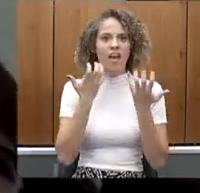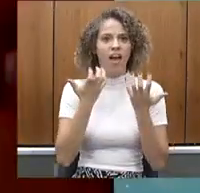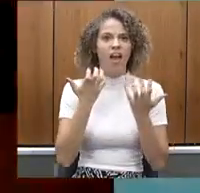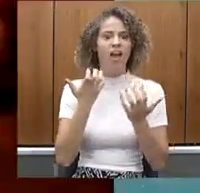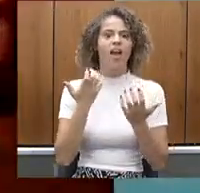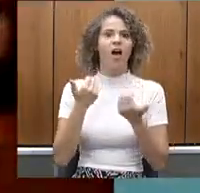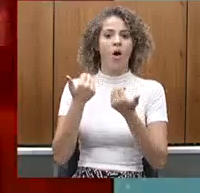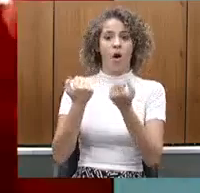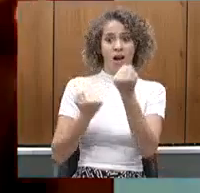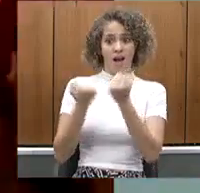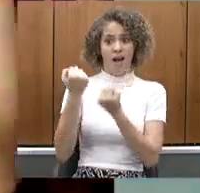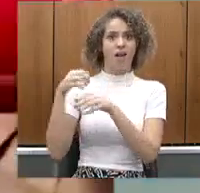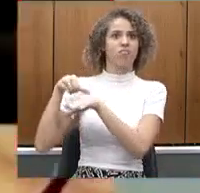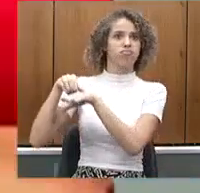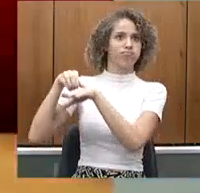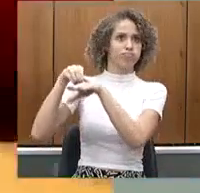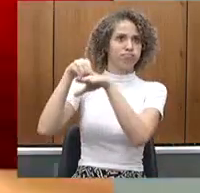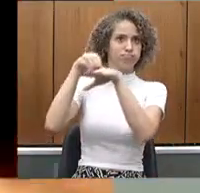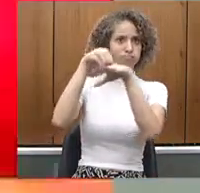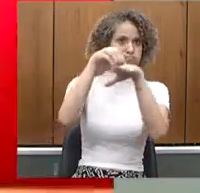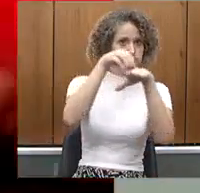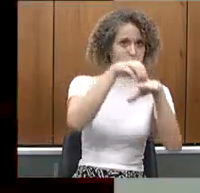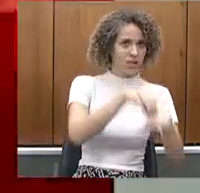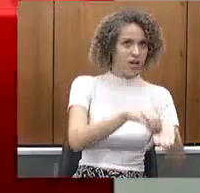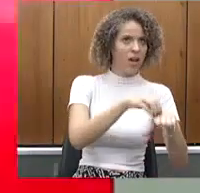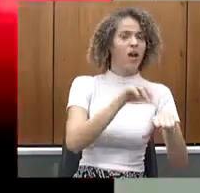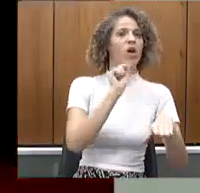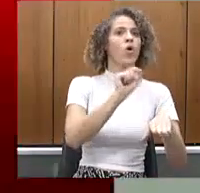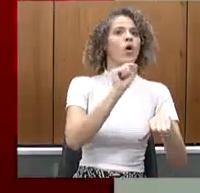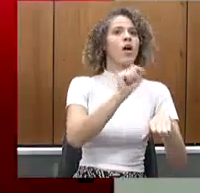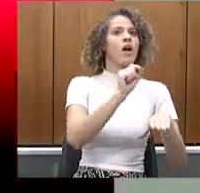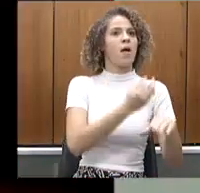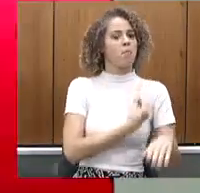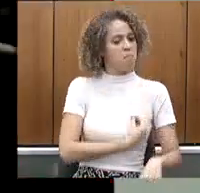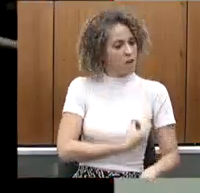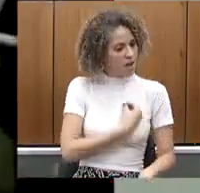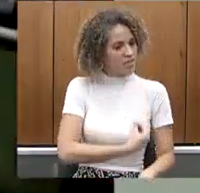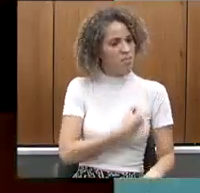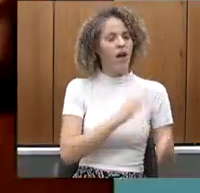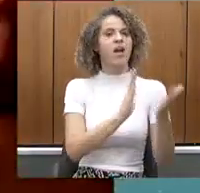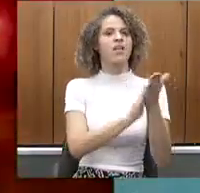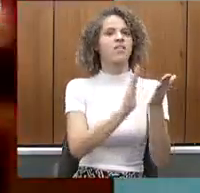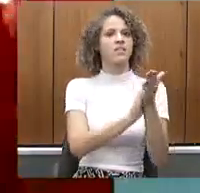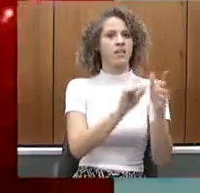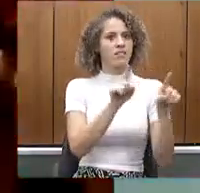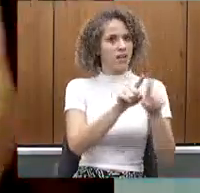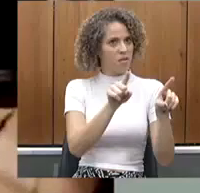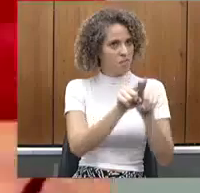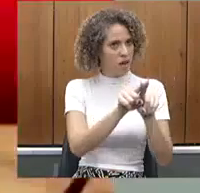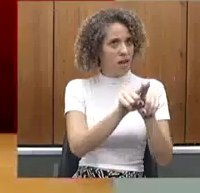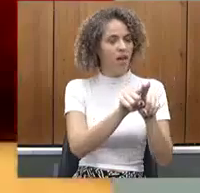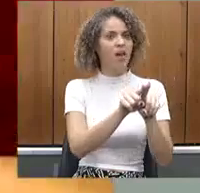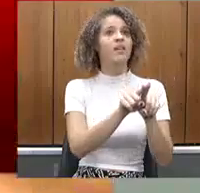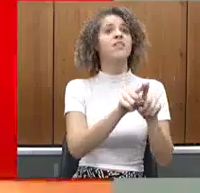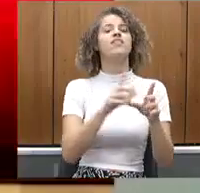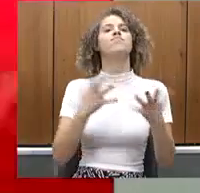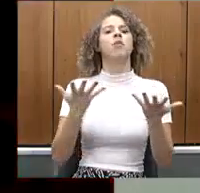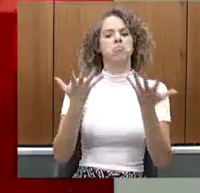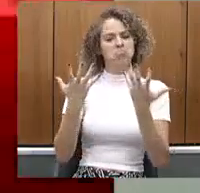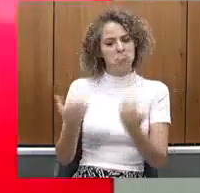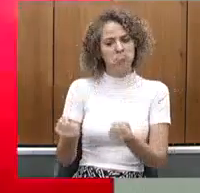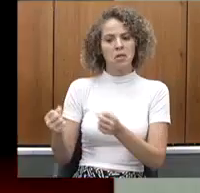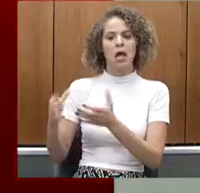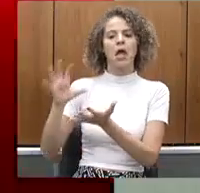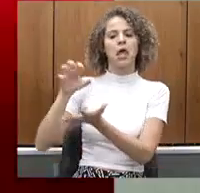até a casa do pai e o trouxesse para participar do aniversário dele as viaturas foram até a casa do menino